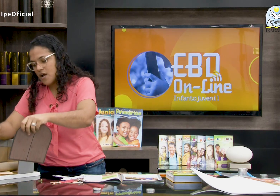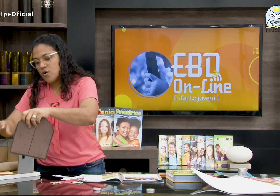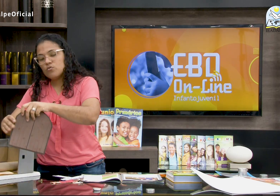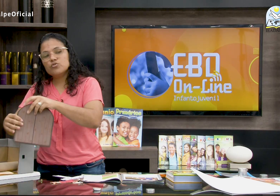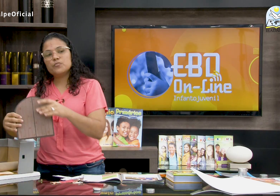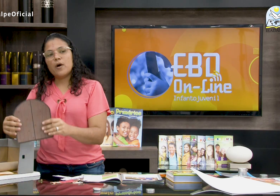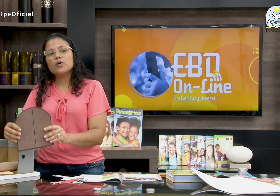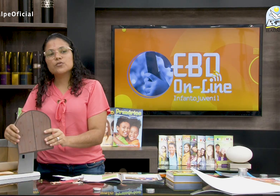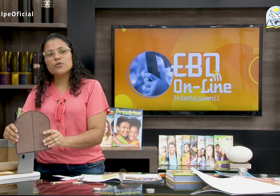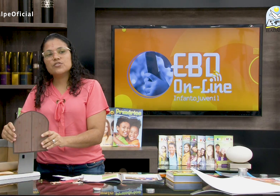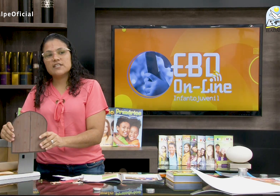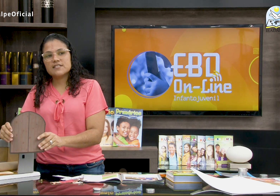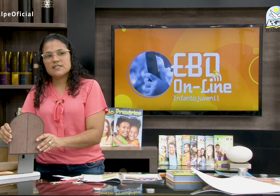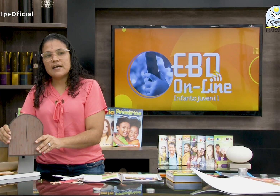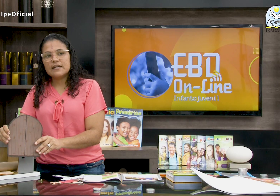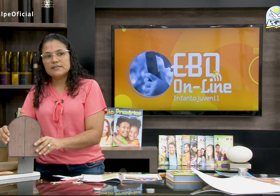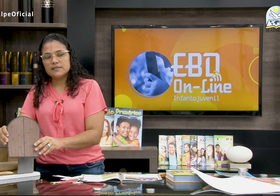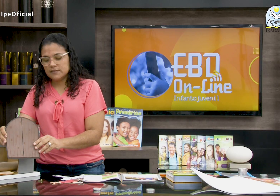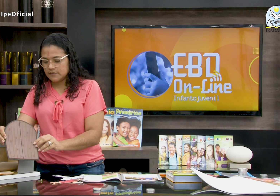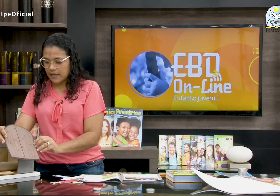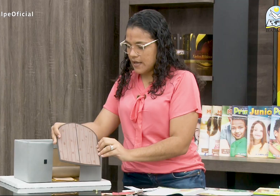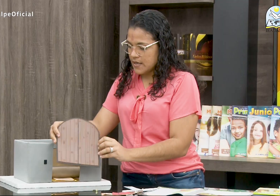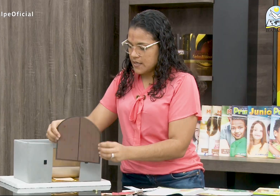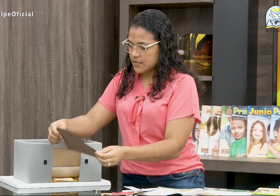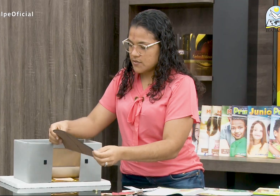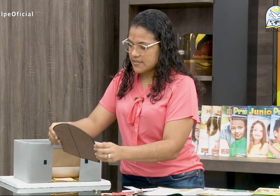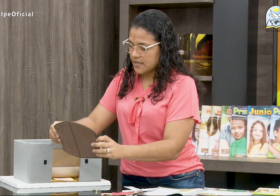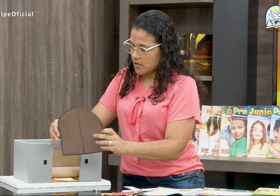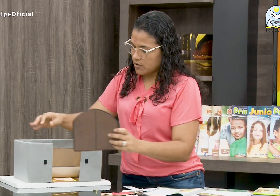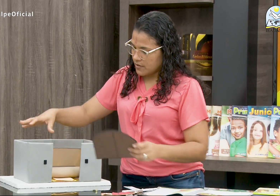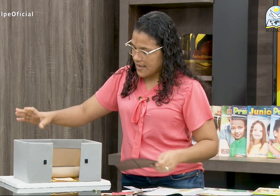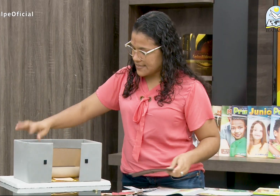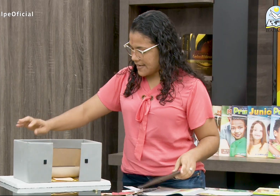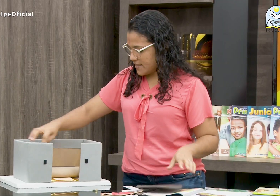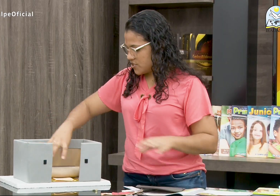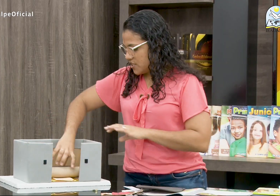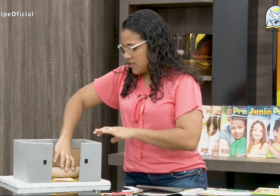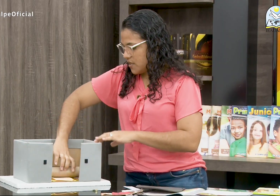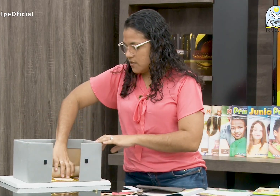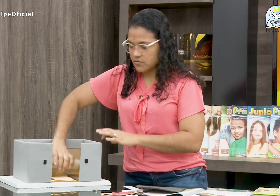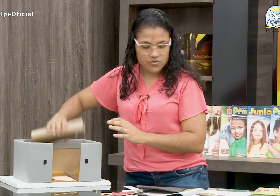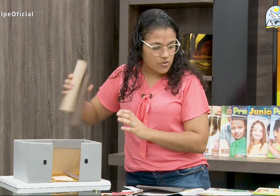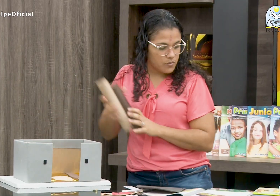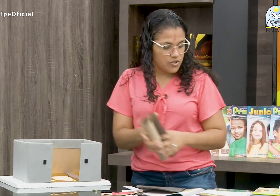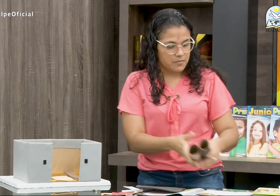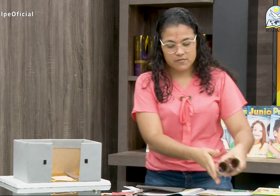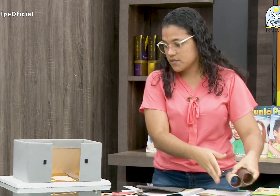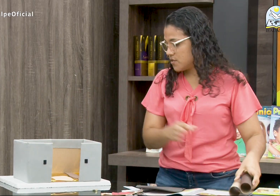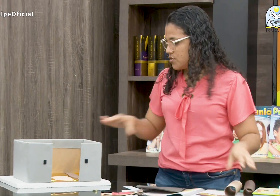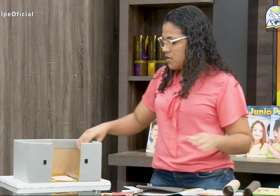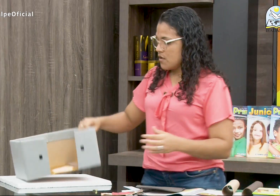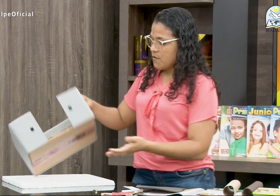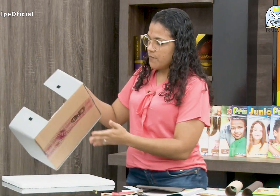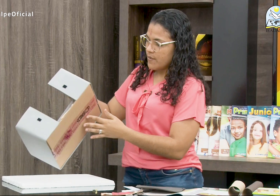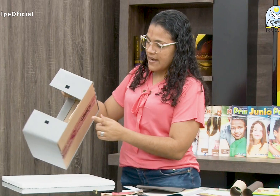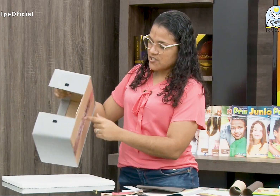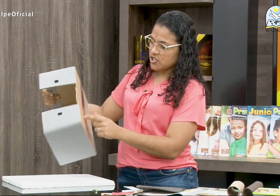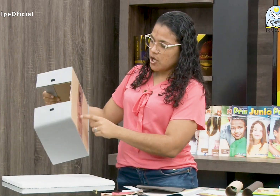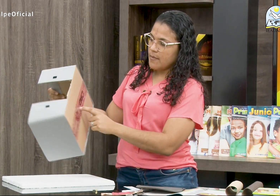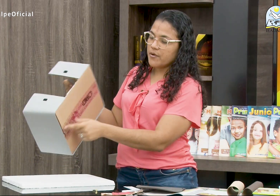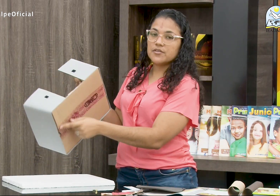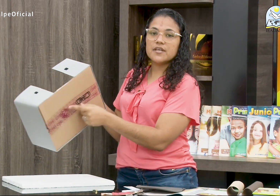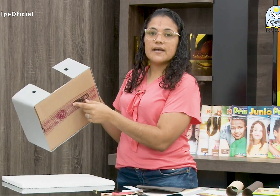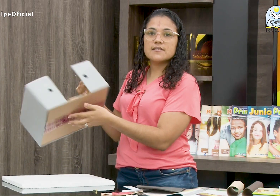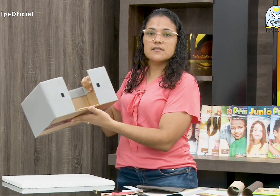ele arranca os portões da cidade. Tá? Então, isso aqui, ó, essa caixinha aqui, deixa eu só mostrar pra vocês, foi uma